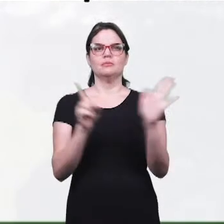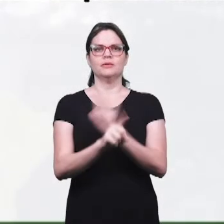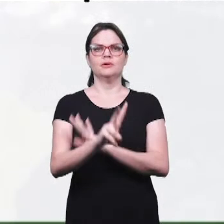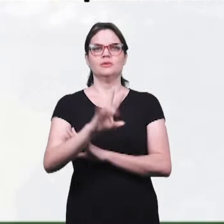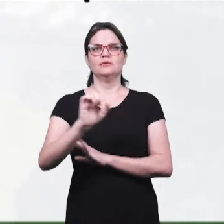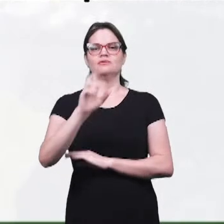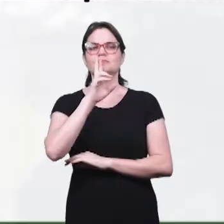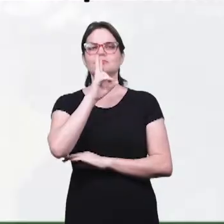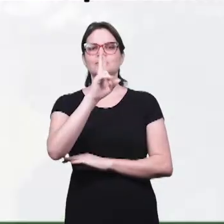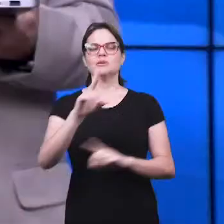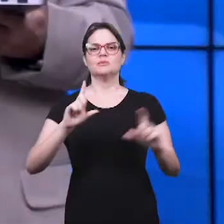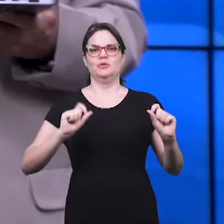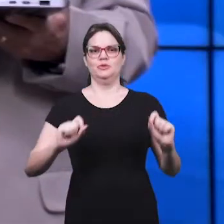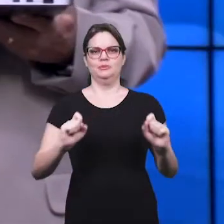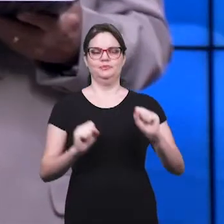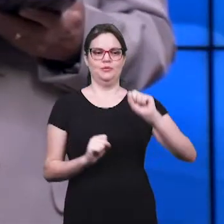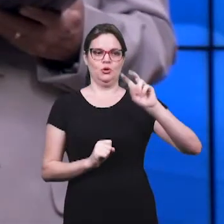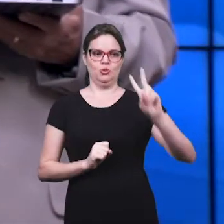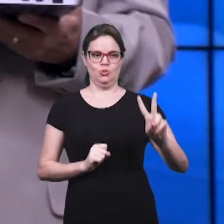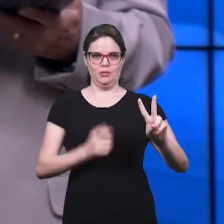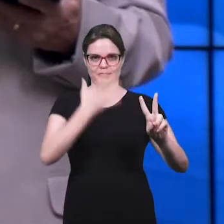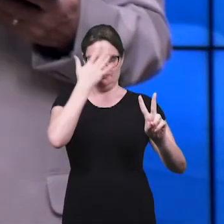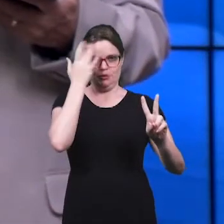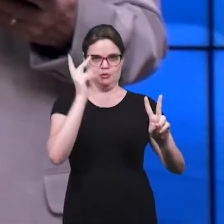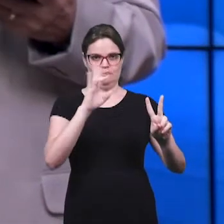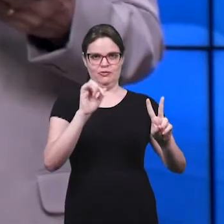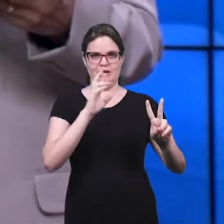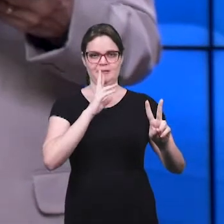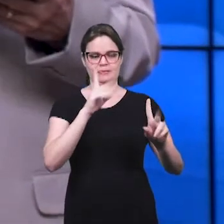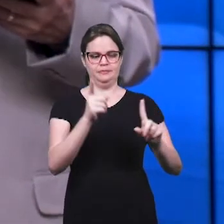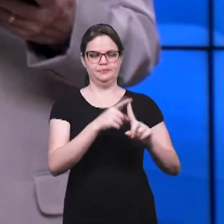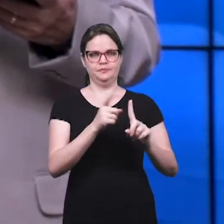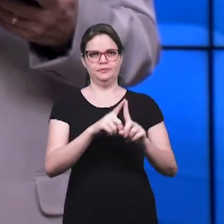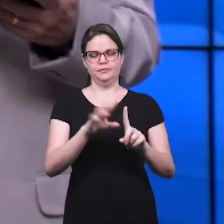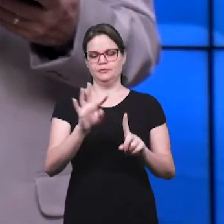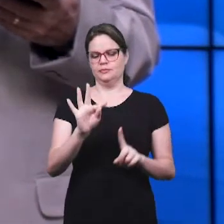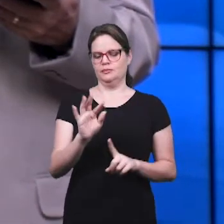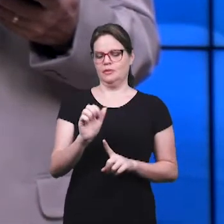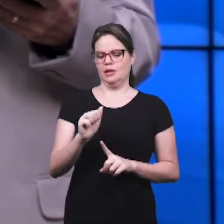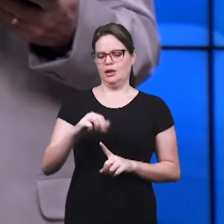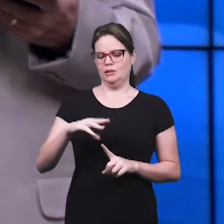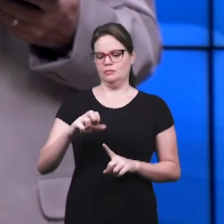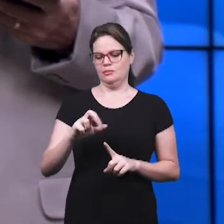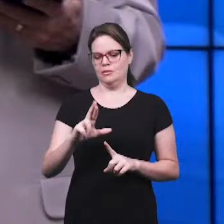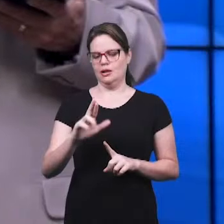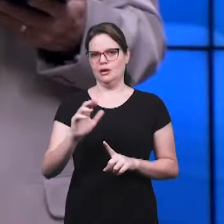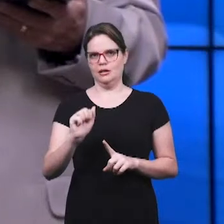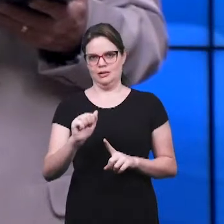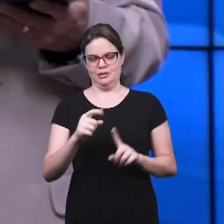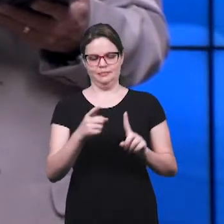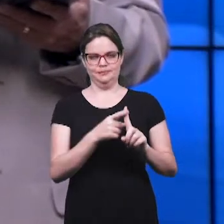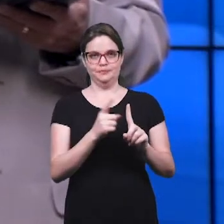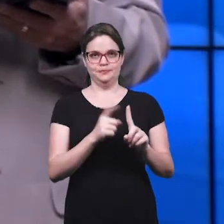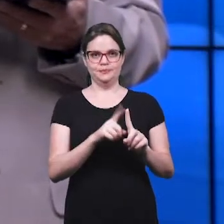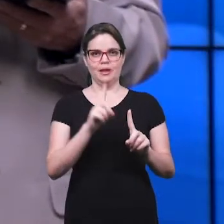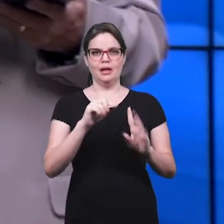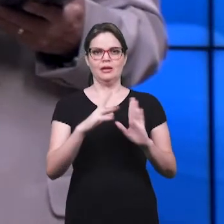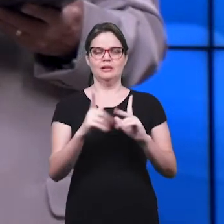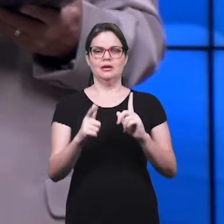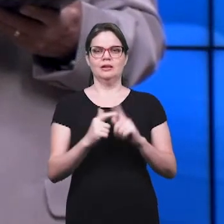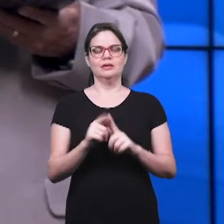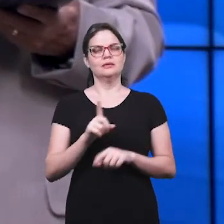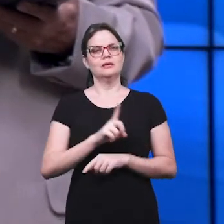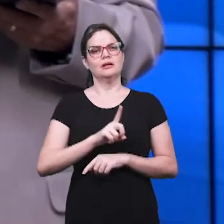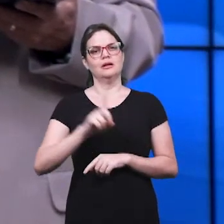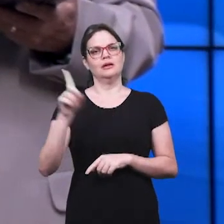respondida por 2 irmãos nossos. Primeiramente, a nossa irmã Tamara Almeida, ela pertence à nossa